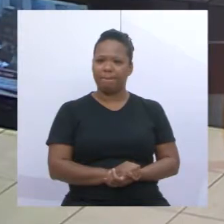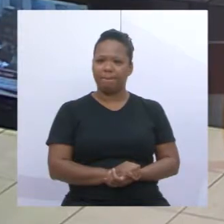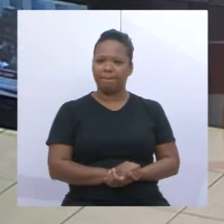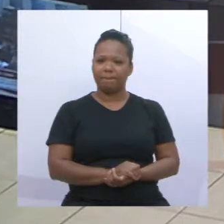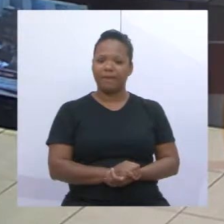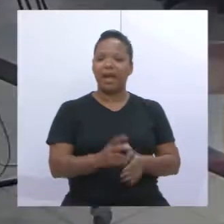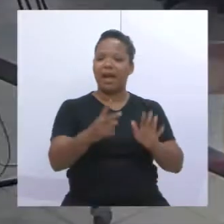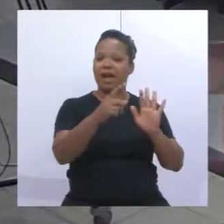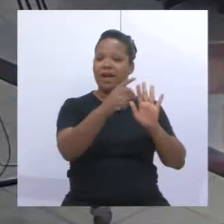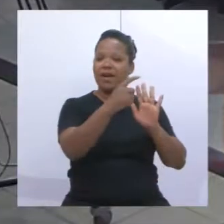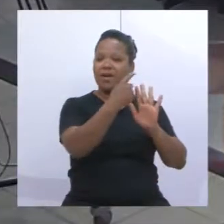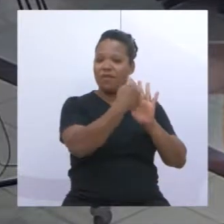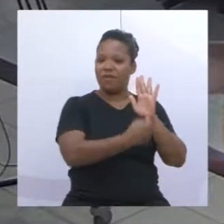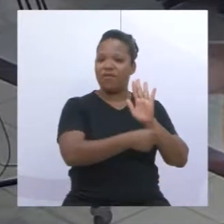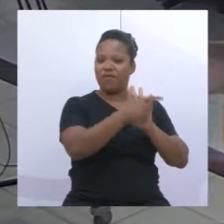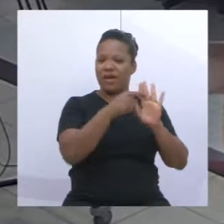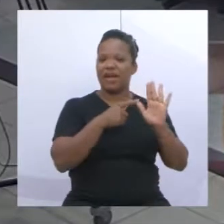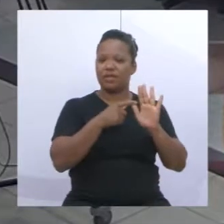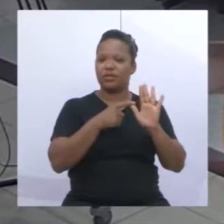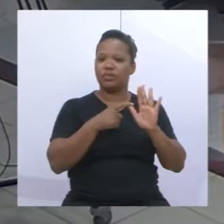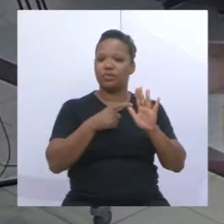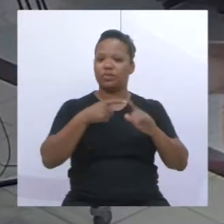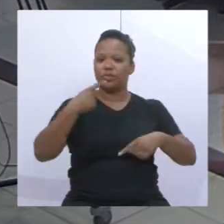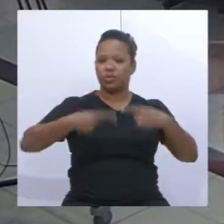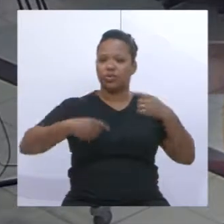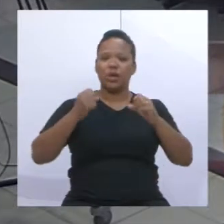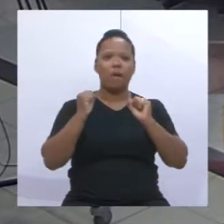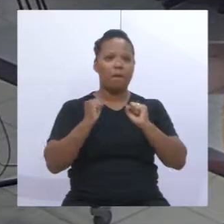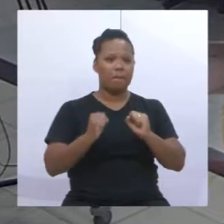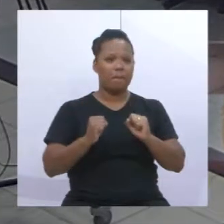O veto continua em discussão.